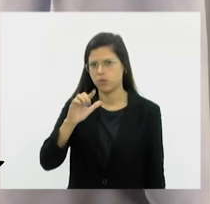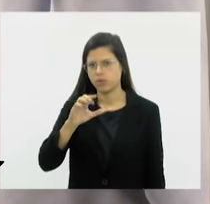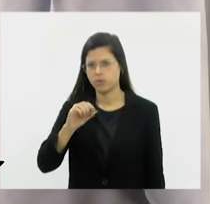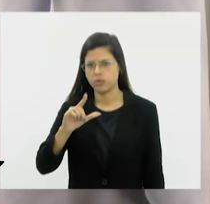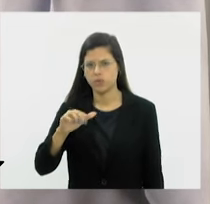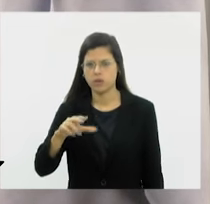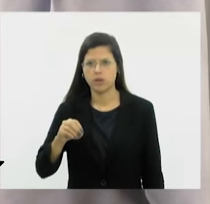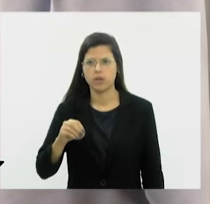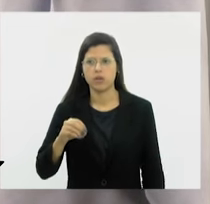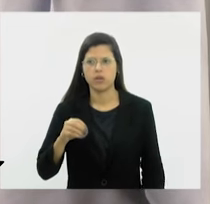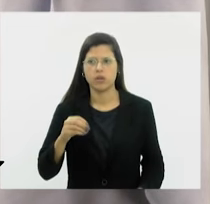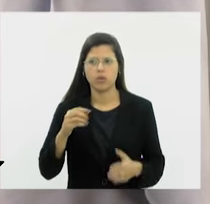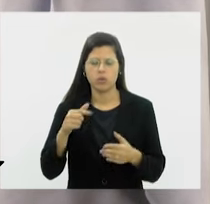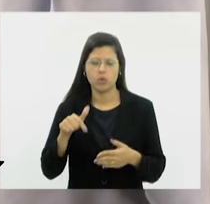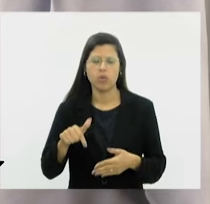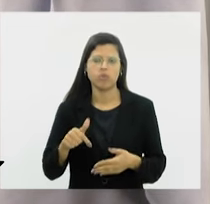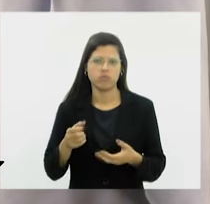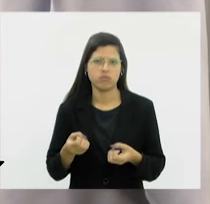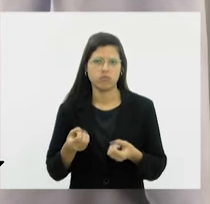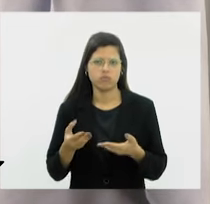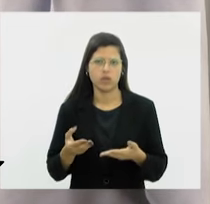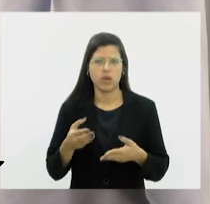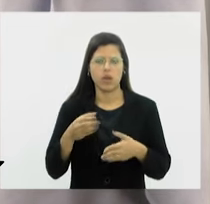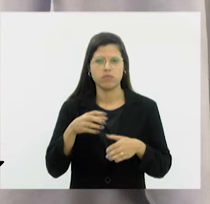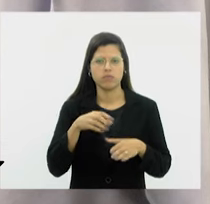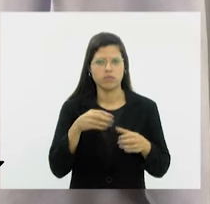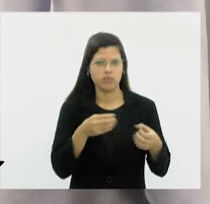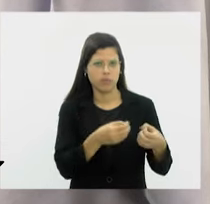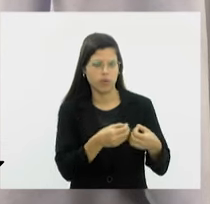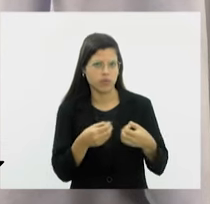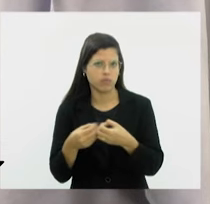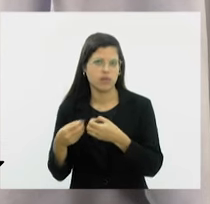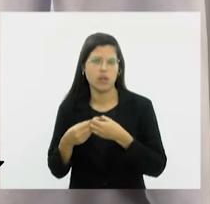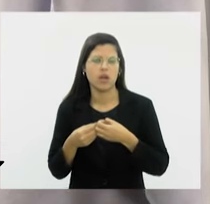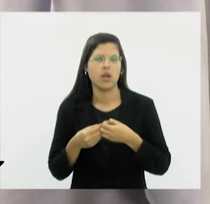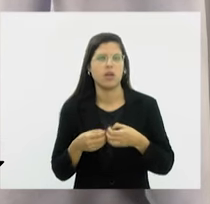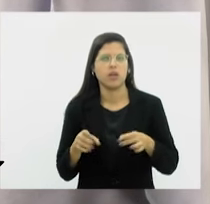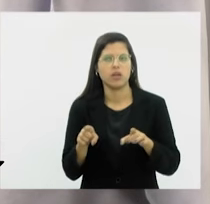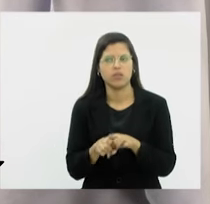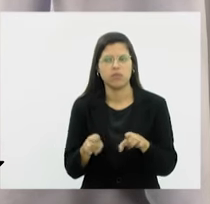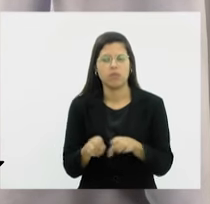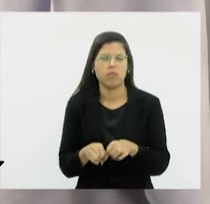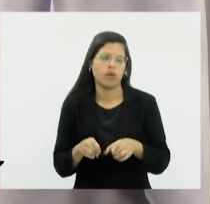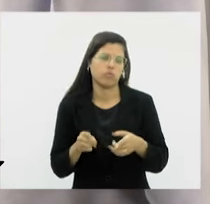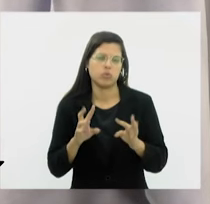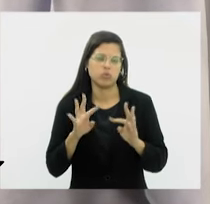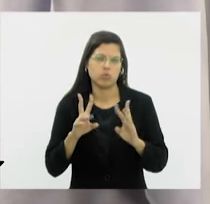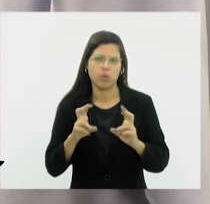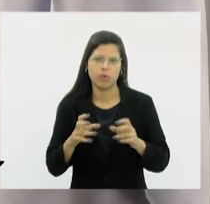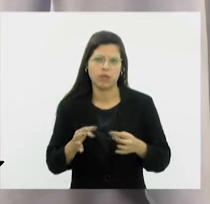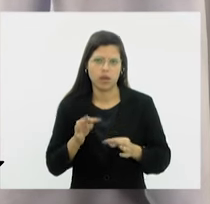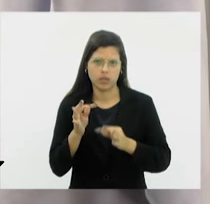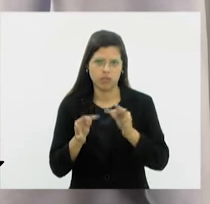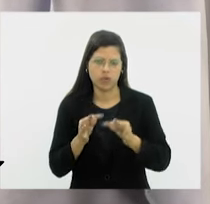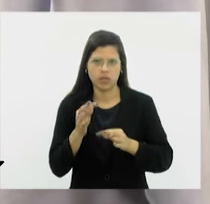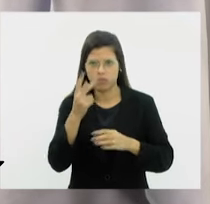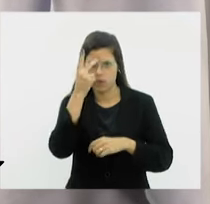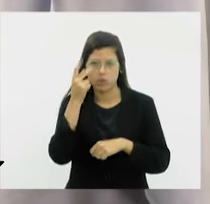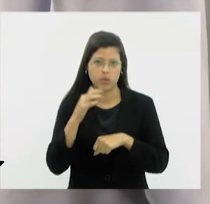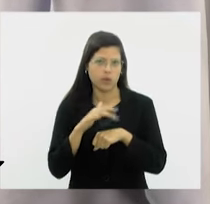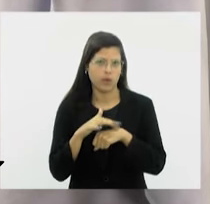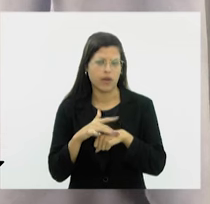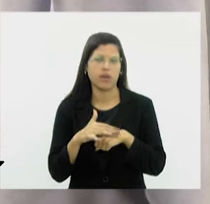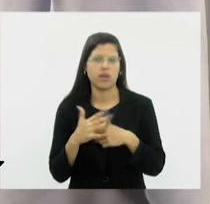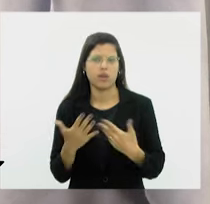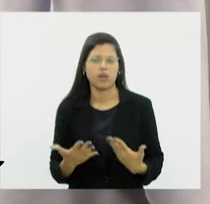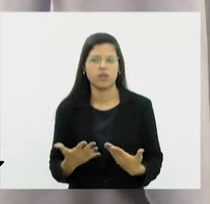parentes dependentes doentes policiais militares, viabilizando a proximidade benéfica com o tratamento do enfermo e tal. Considerando que a transferência ocorrerá